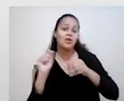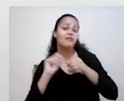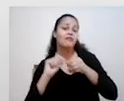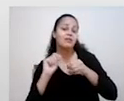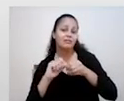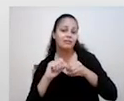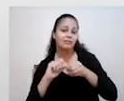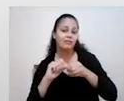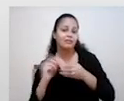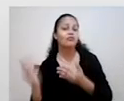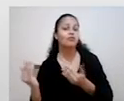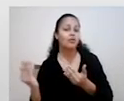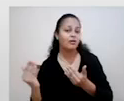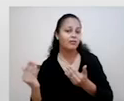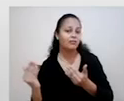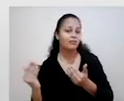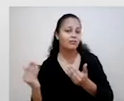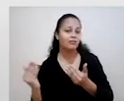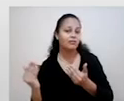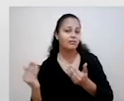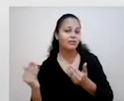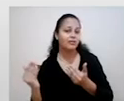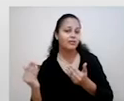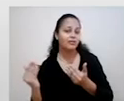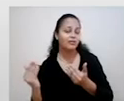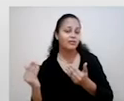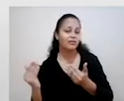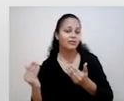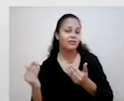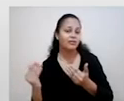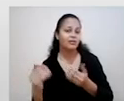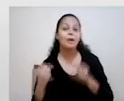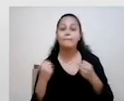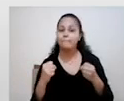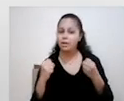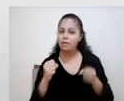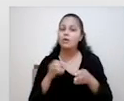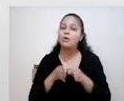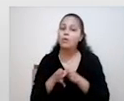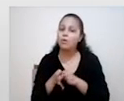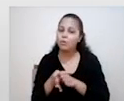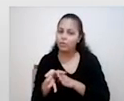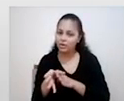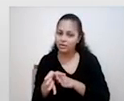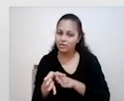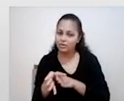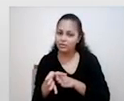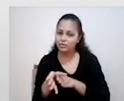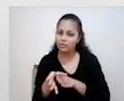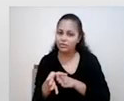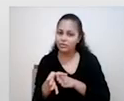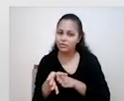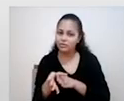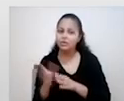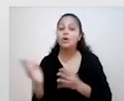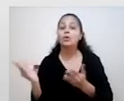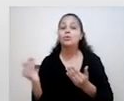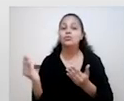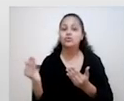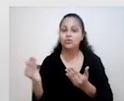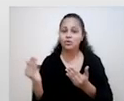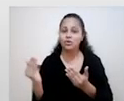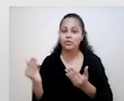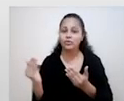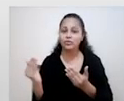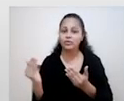redes sociais. E aí, ele deverá ter orientações, então, sobre o que o jovem, né, que é o